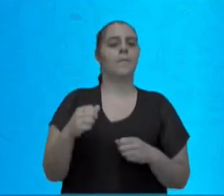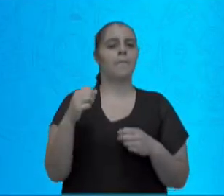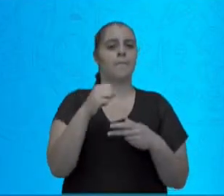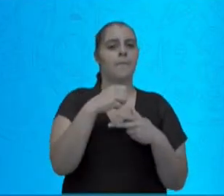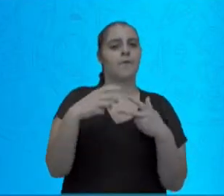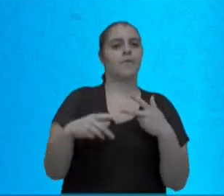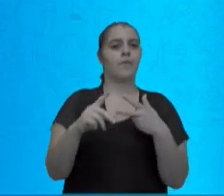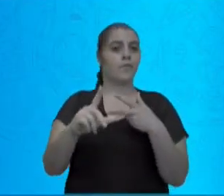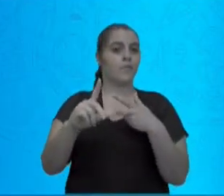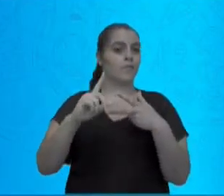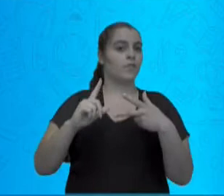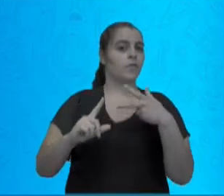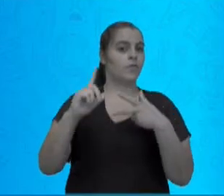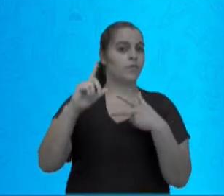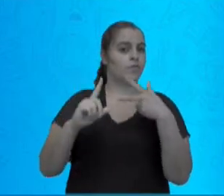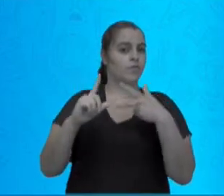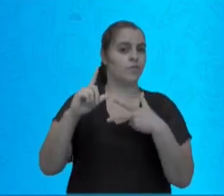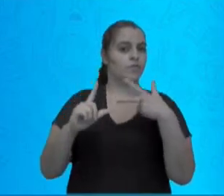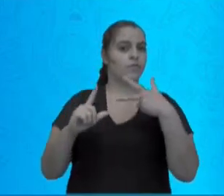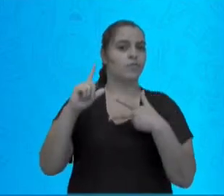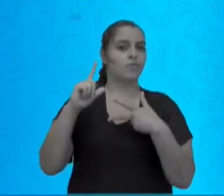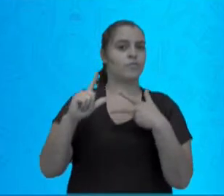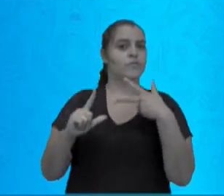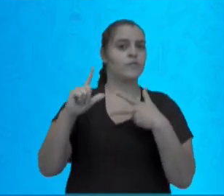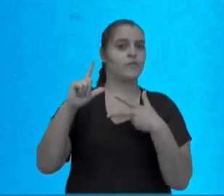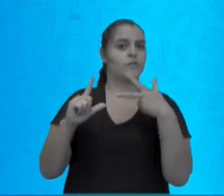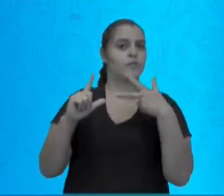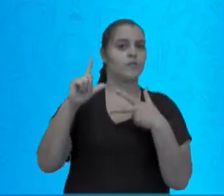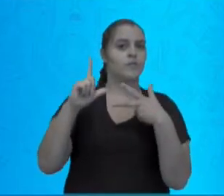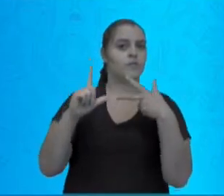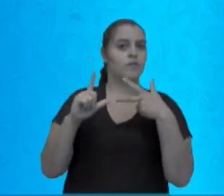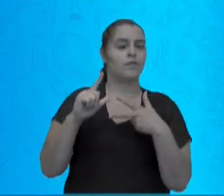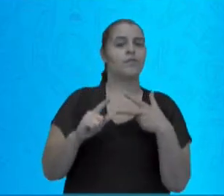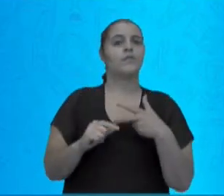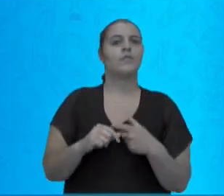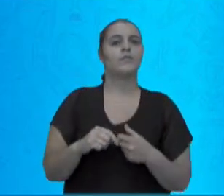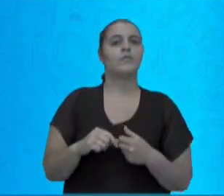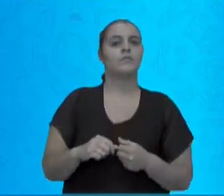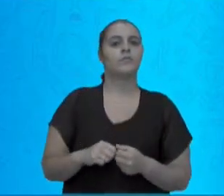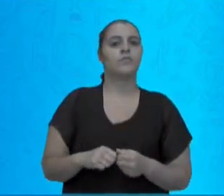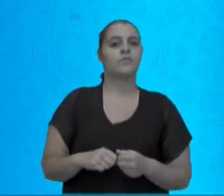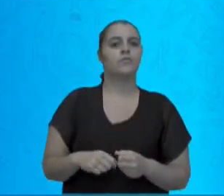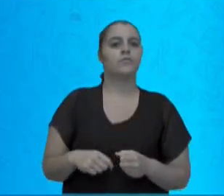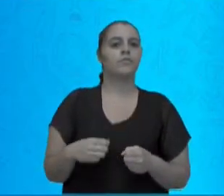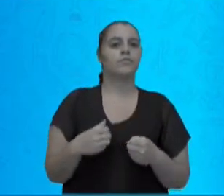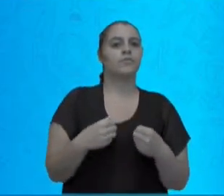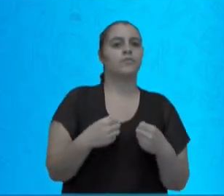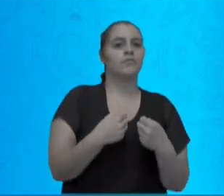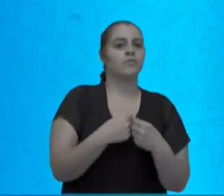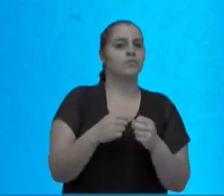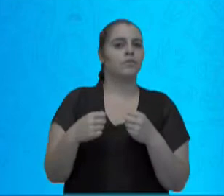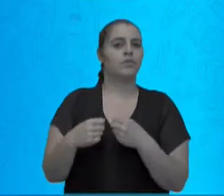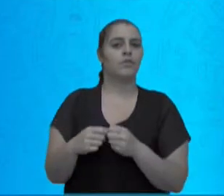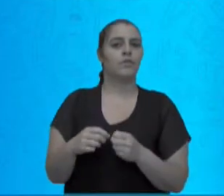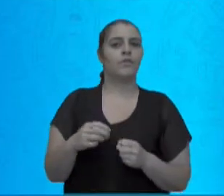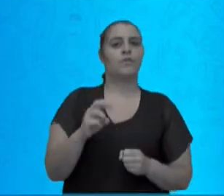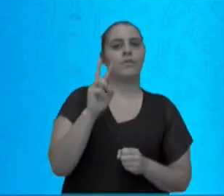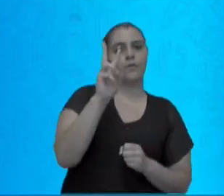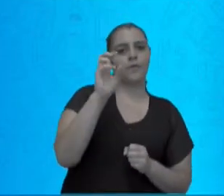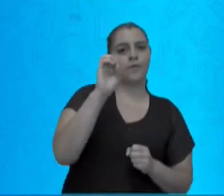poder legislativo. Nós temos no município os nossos